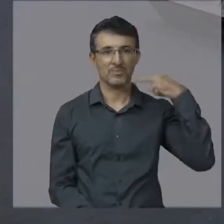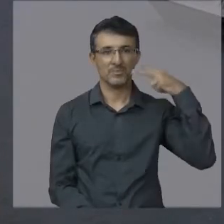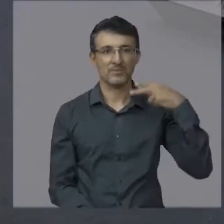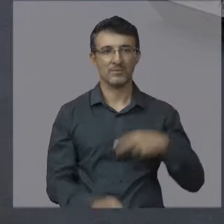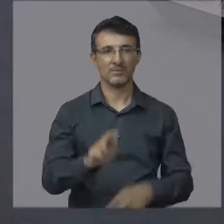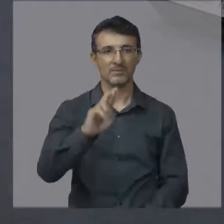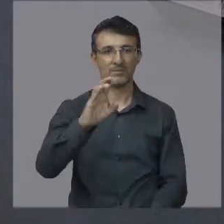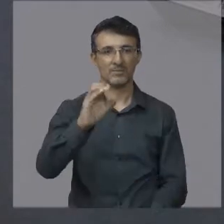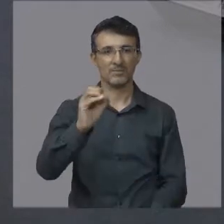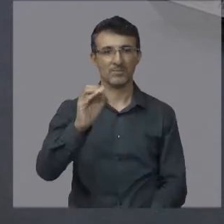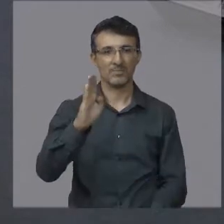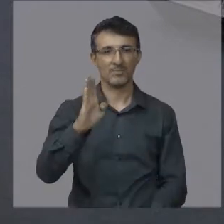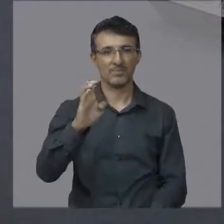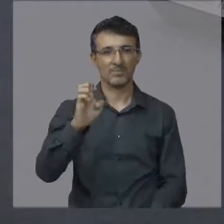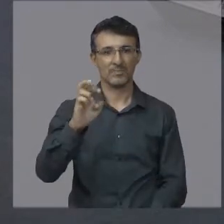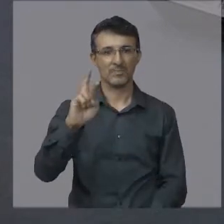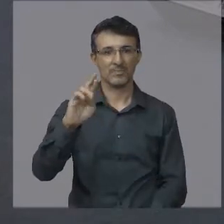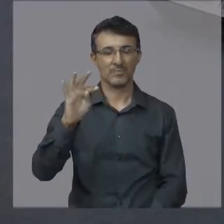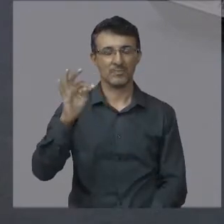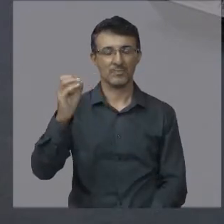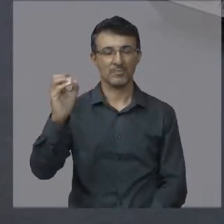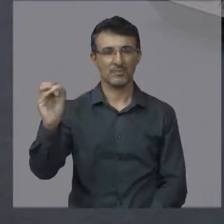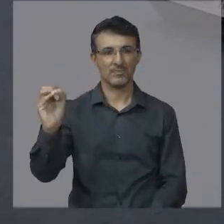Thomas Henrique.